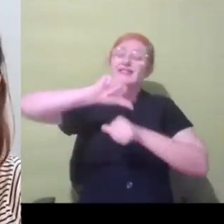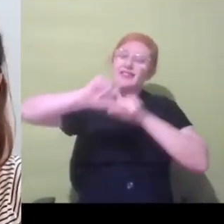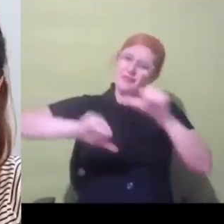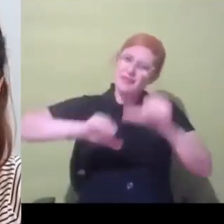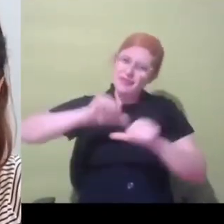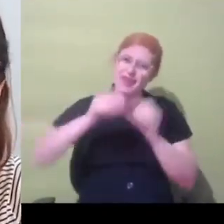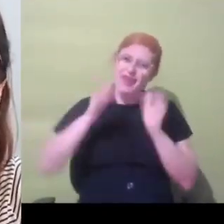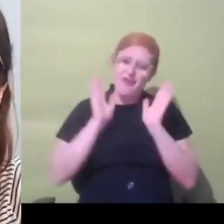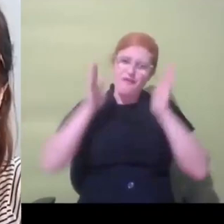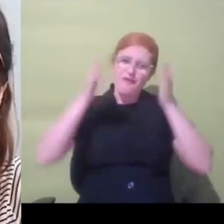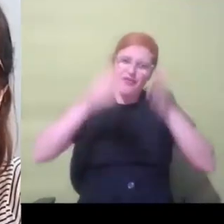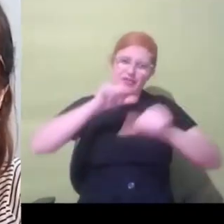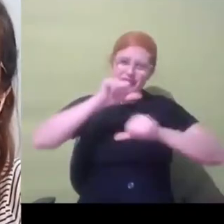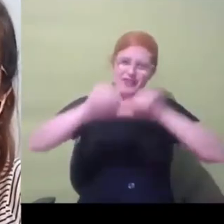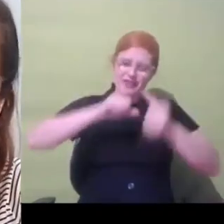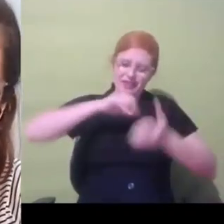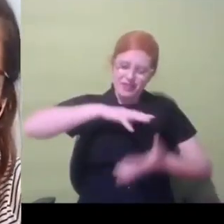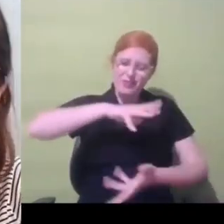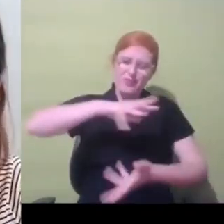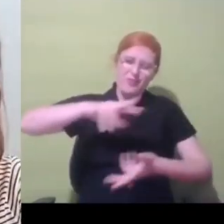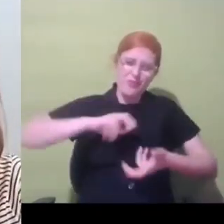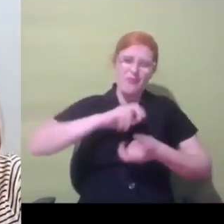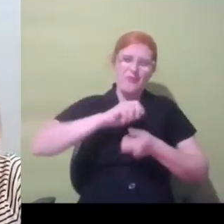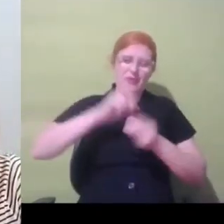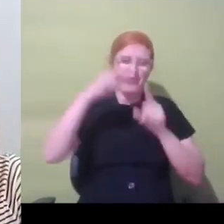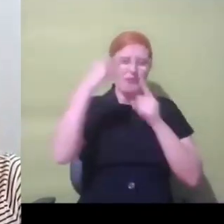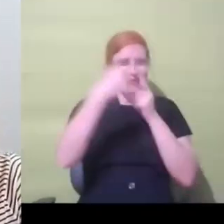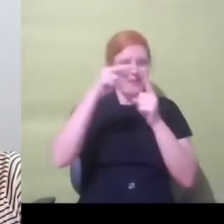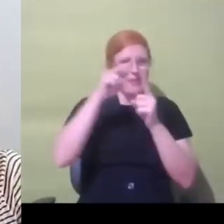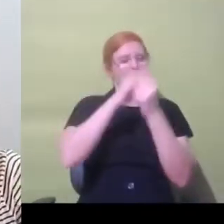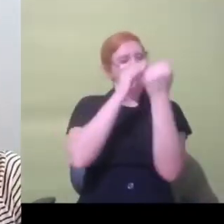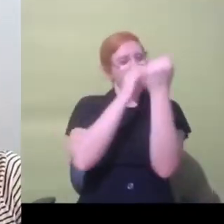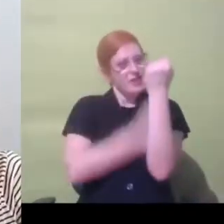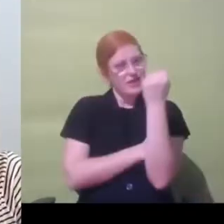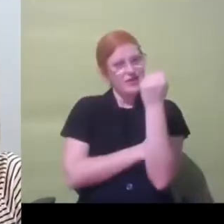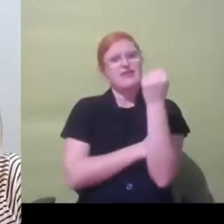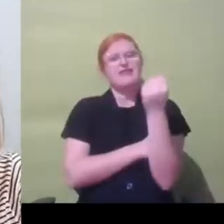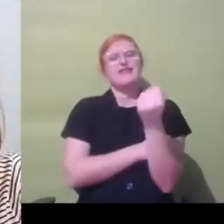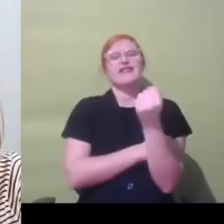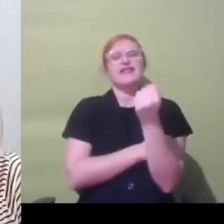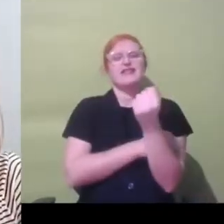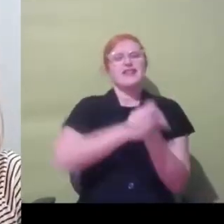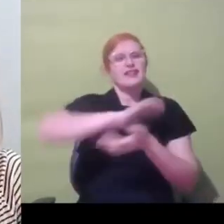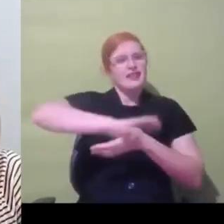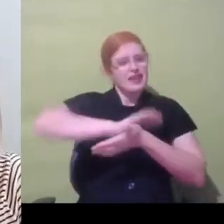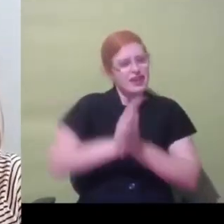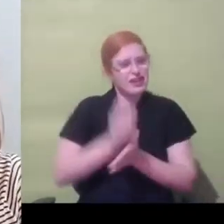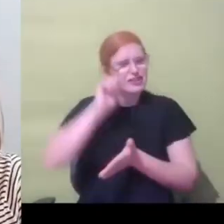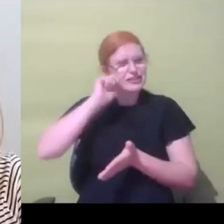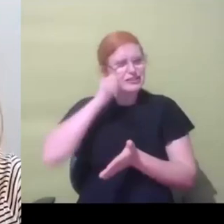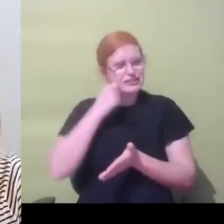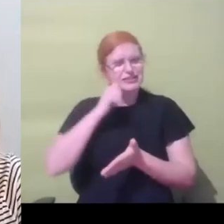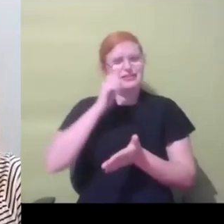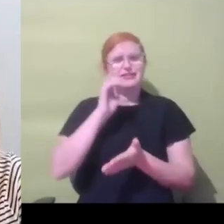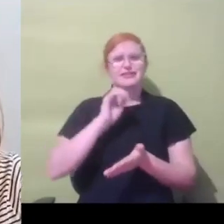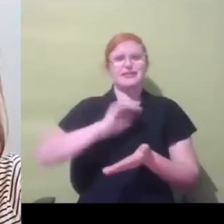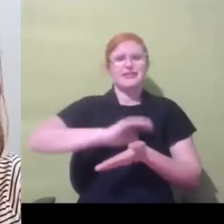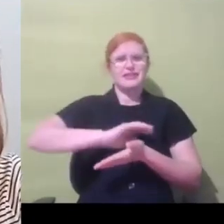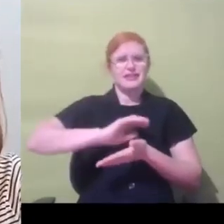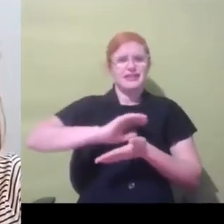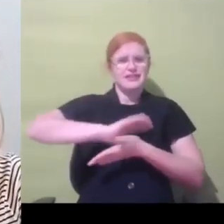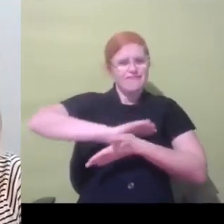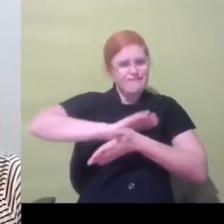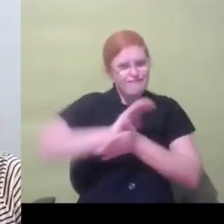transformadora, voltada para a transformação do mundo, uma perspectiva feminista, antirracista, antipatriarcal